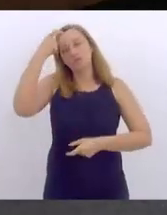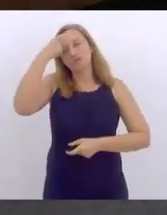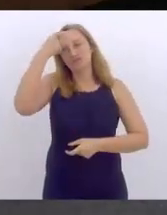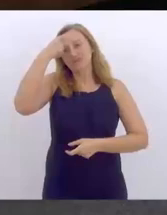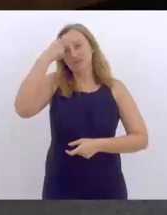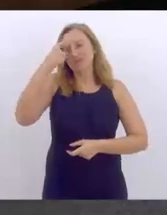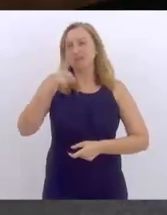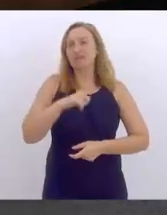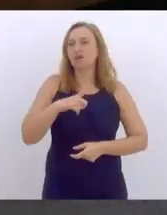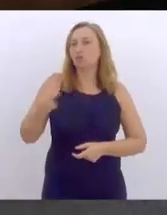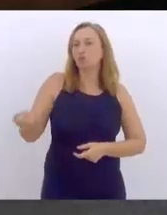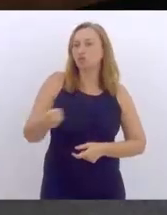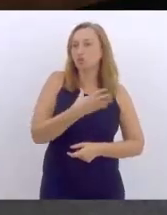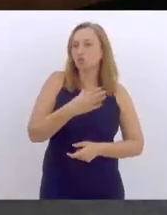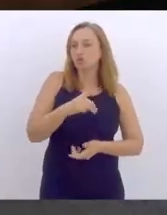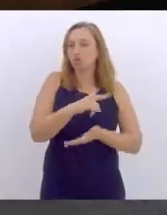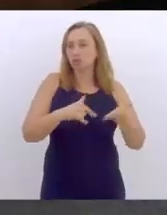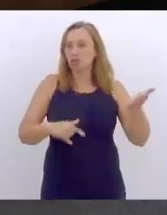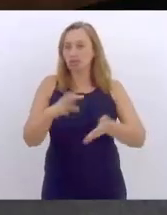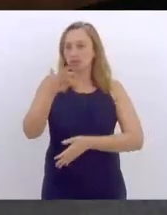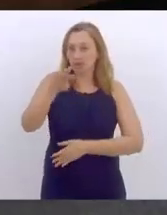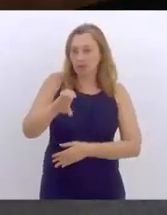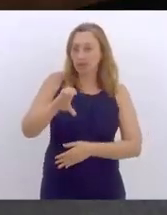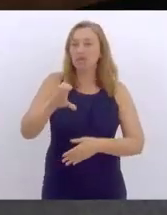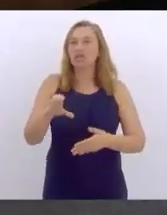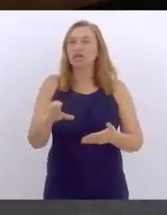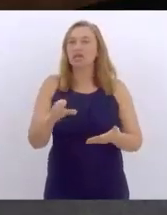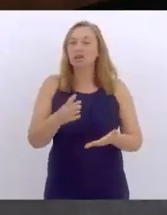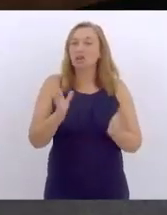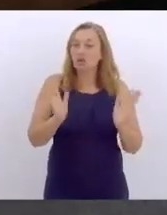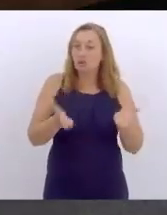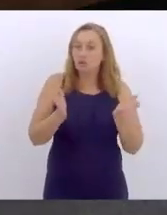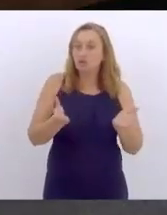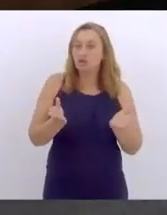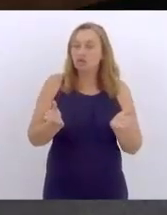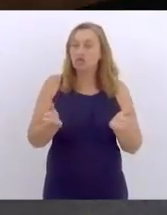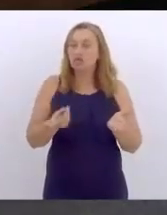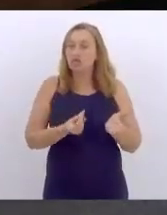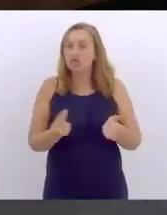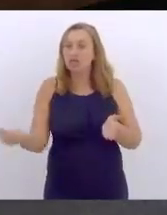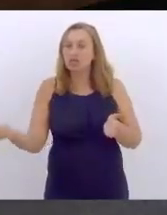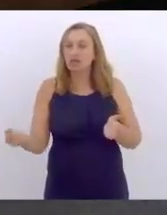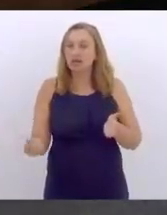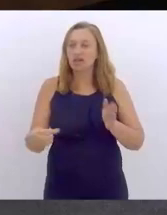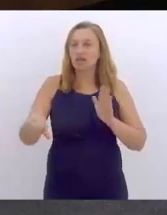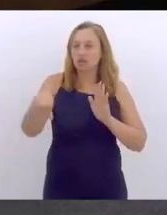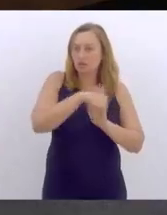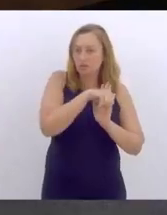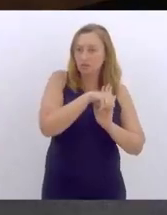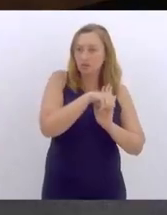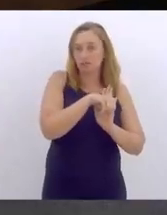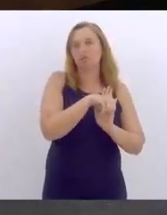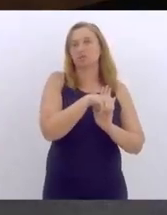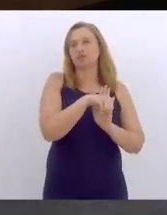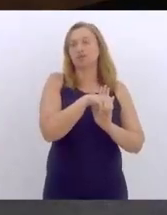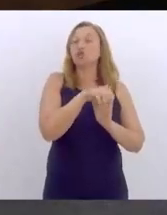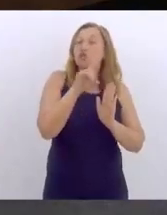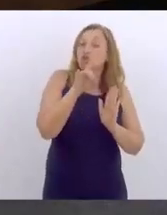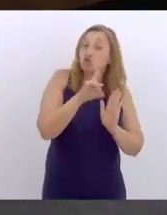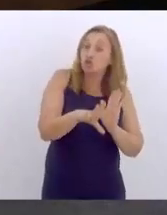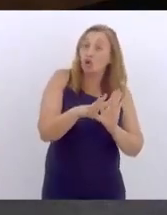gente tenha um novo TAC. E o que a gente sai hoje daqui com a criminalização só do que